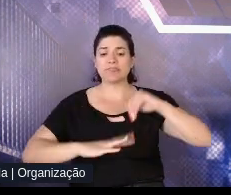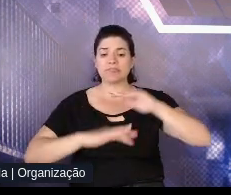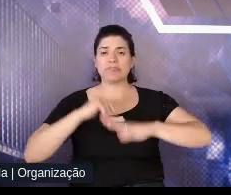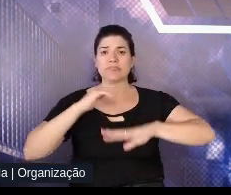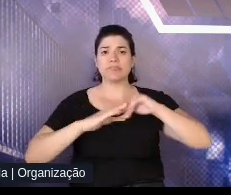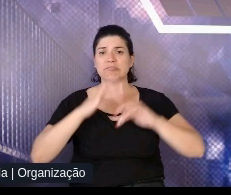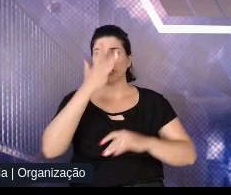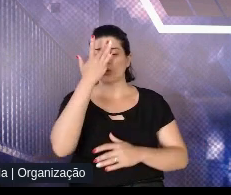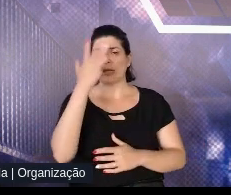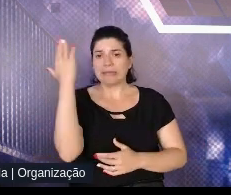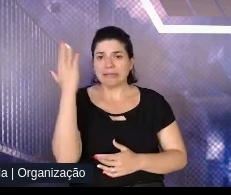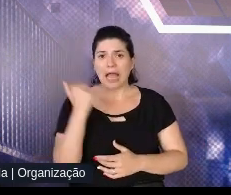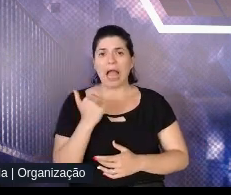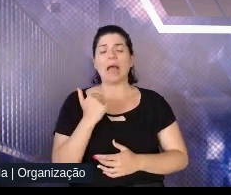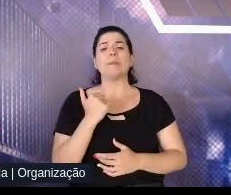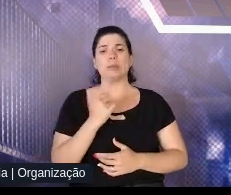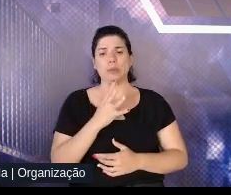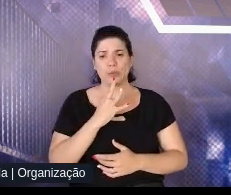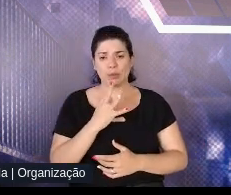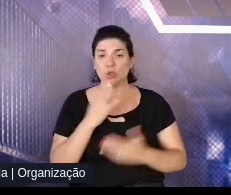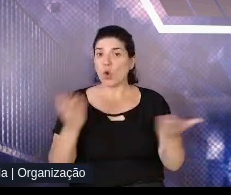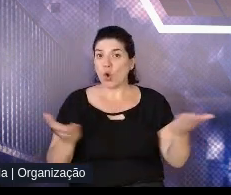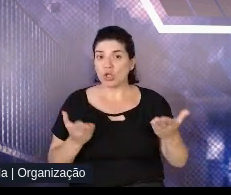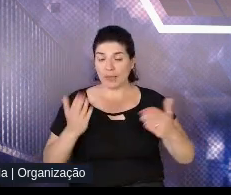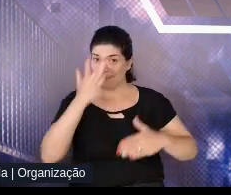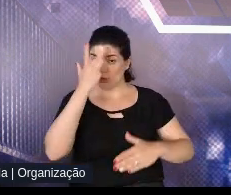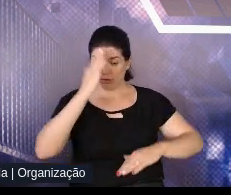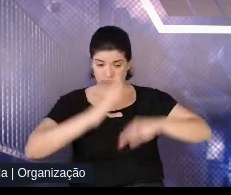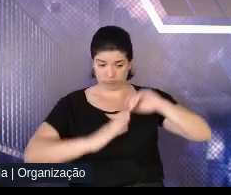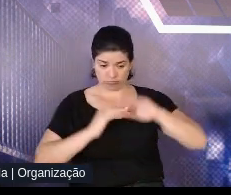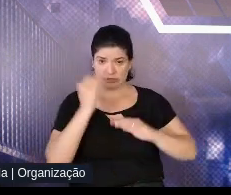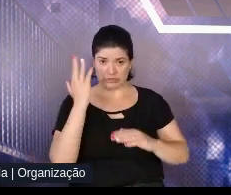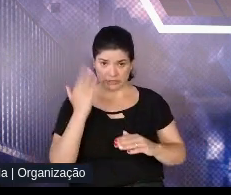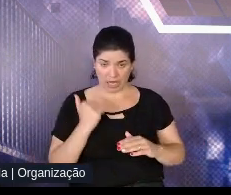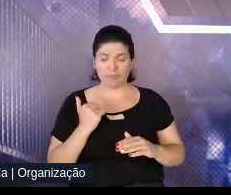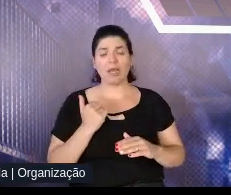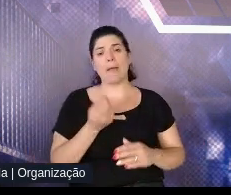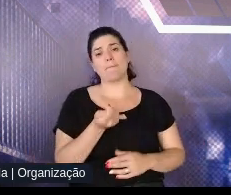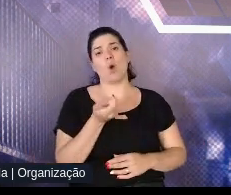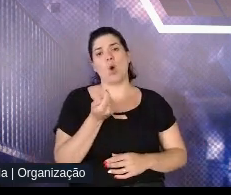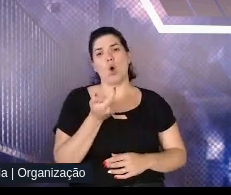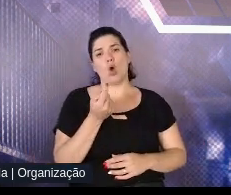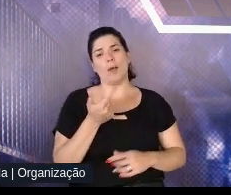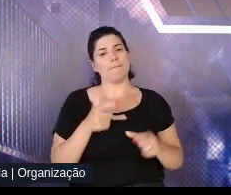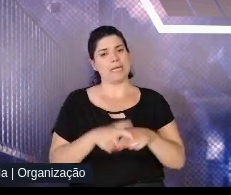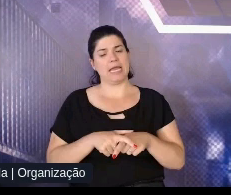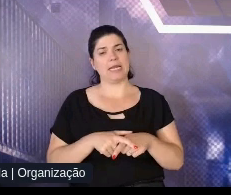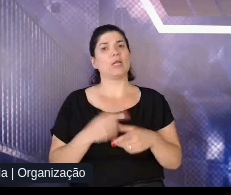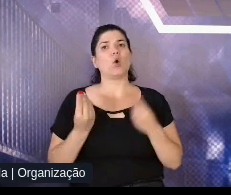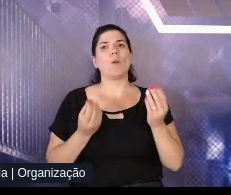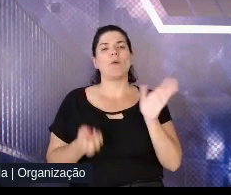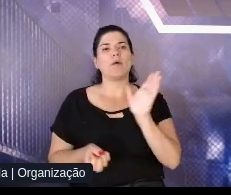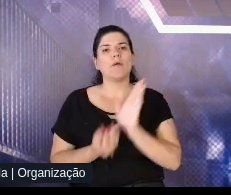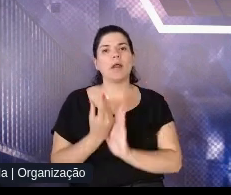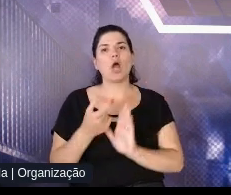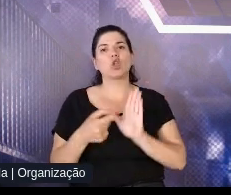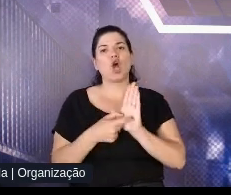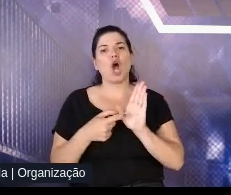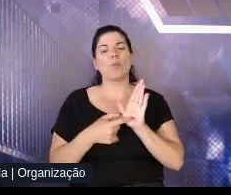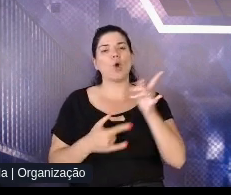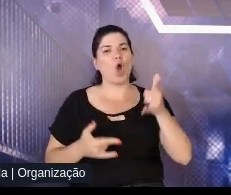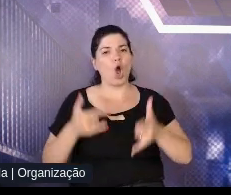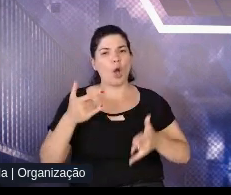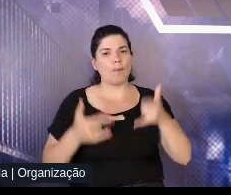Então, assim, hoje, a mão de obra ela é pequena. Então, como que nós vamos fazer software, vamos fazer robôs, vamos